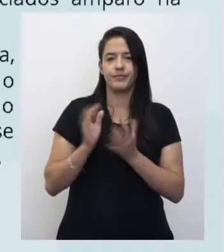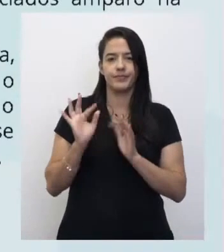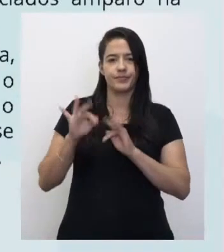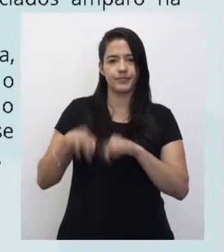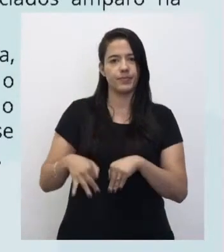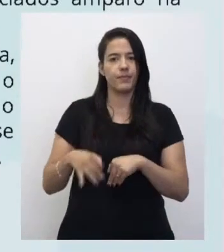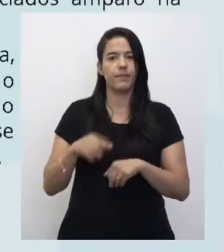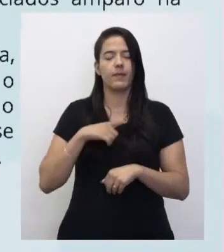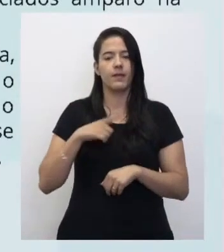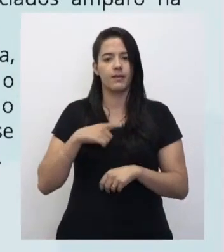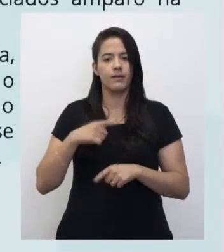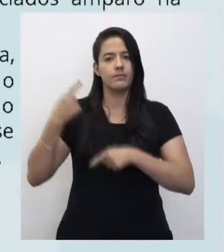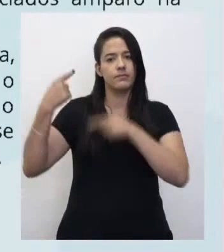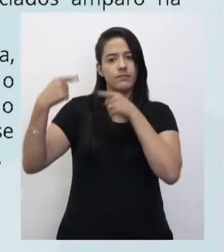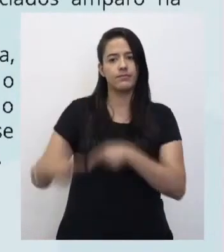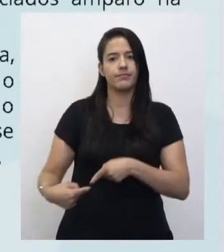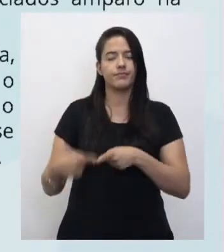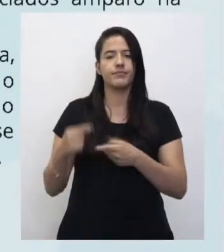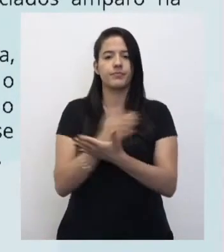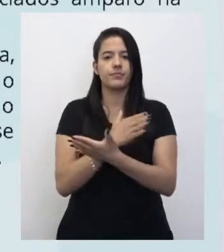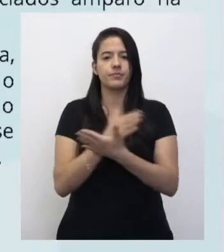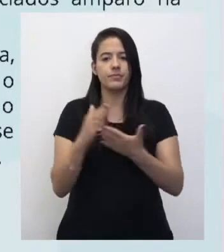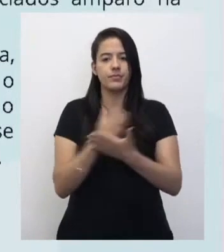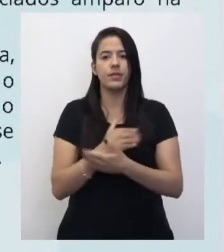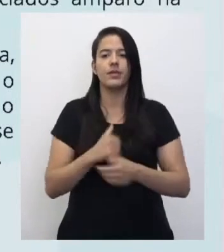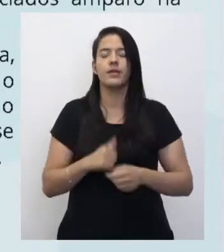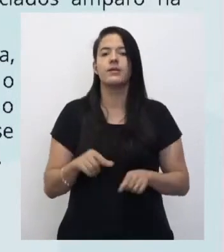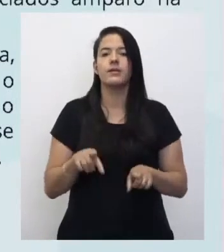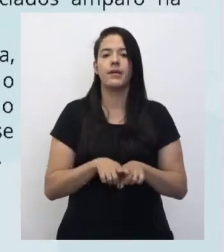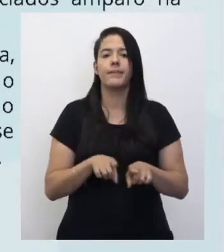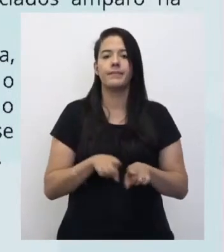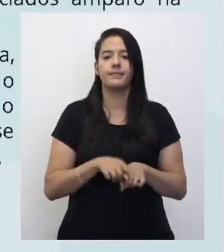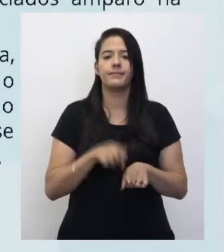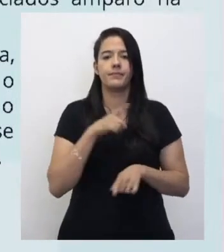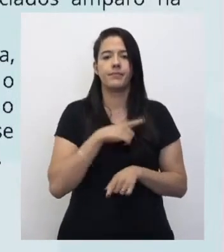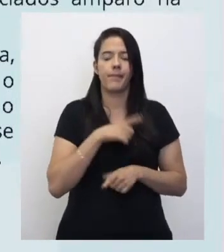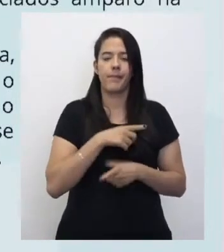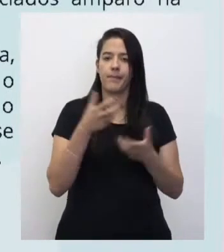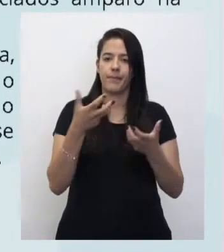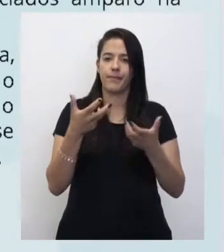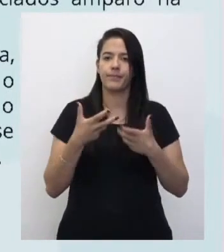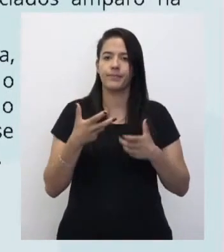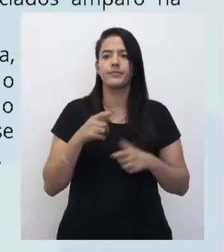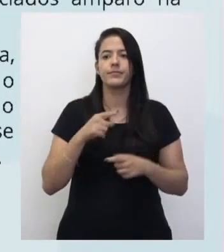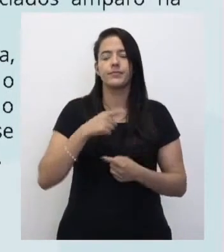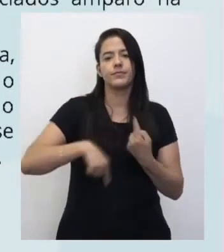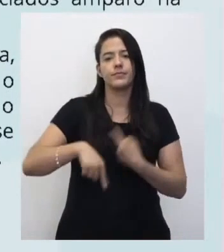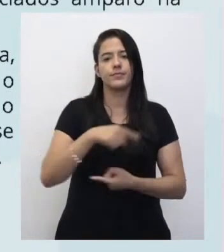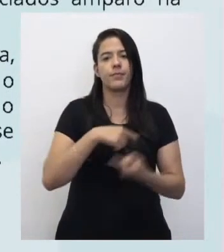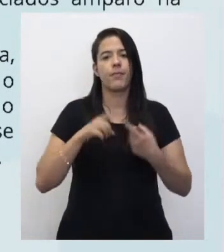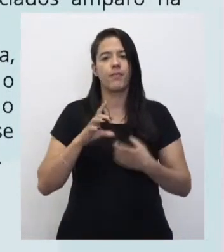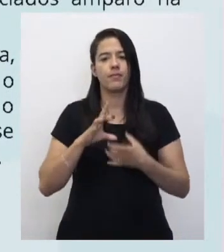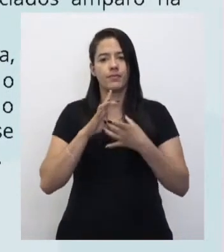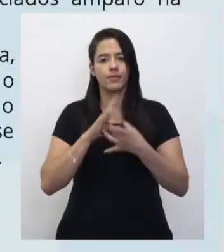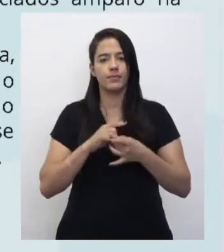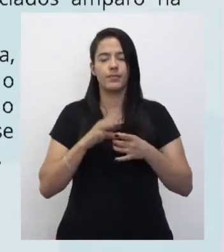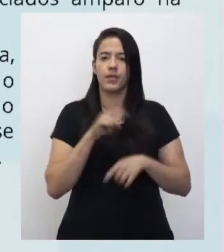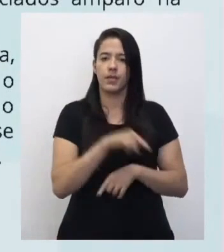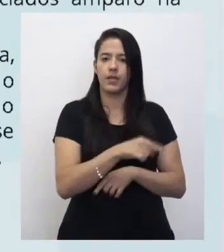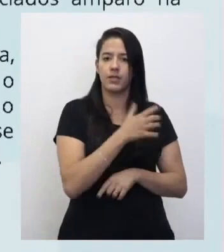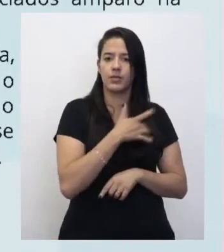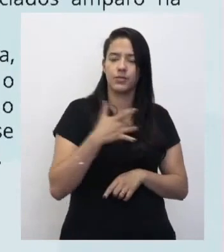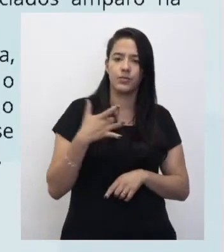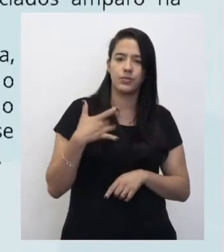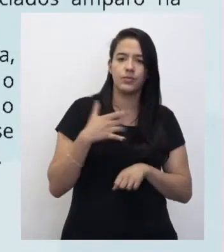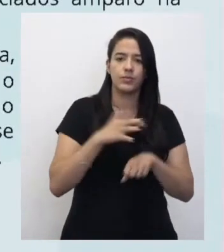os artesãos. Além disso, as corporações garantiam aos associados amparo na doença e